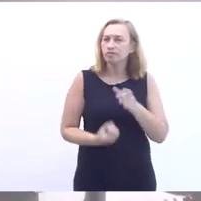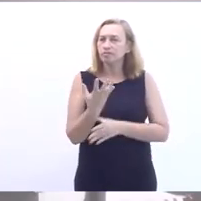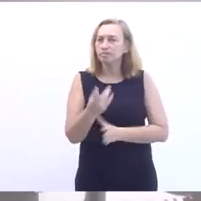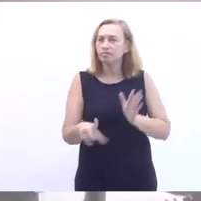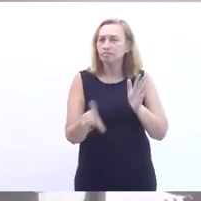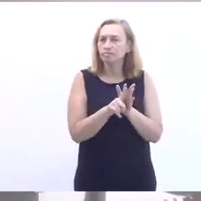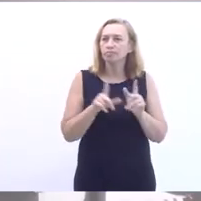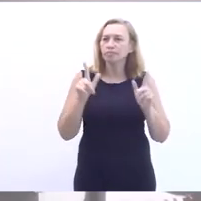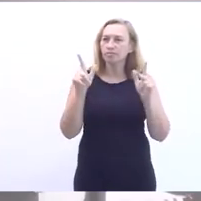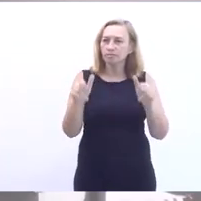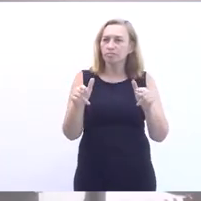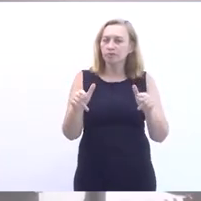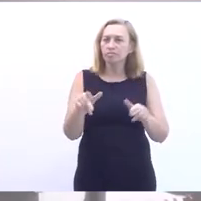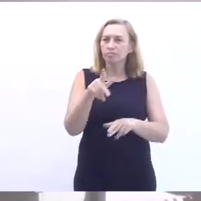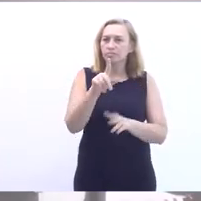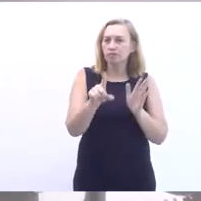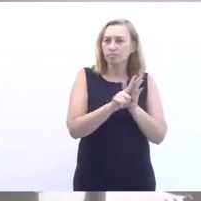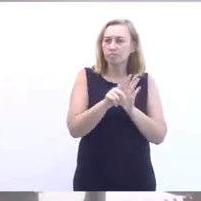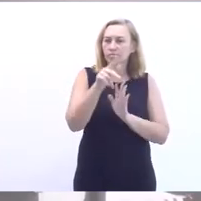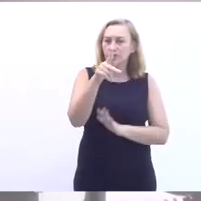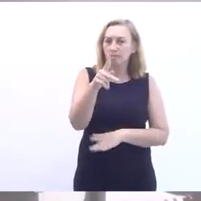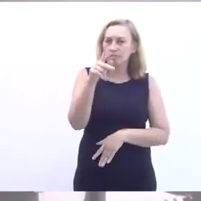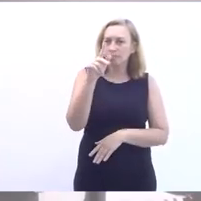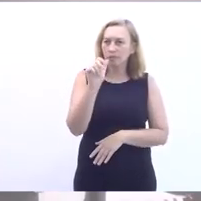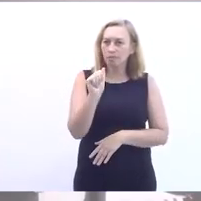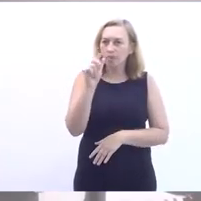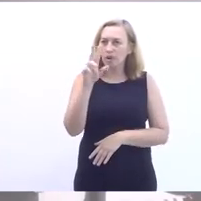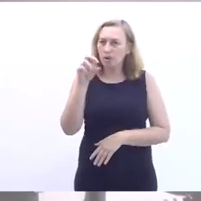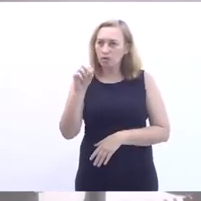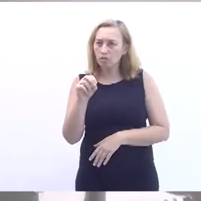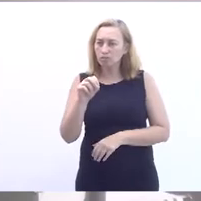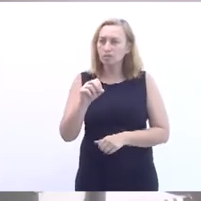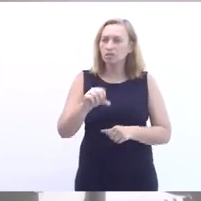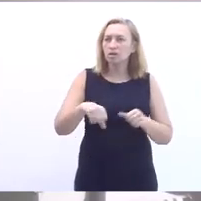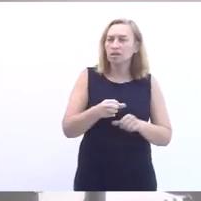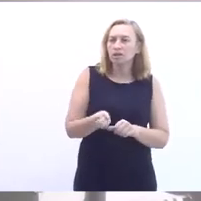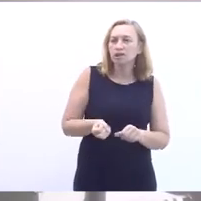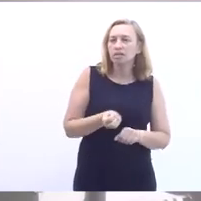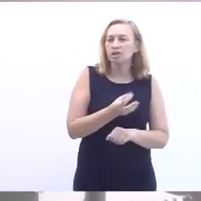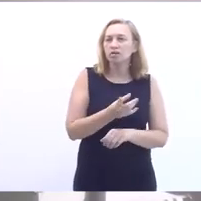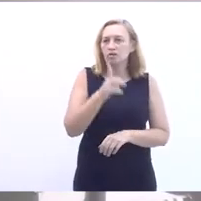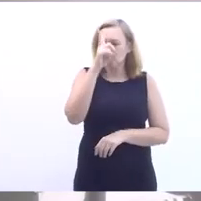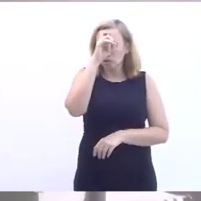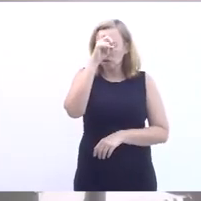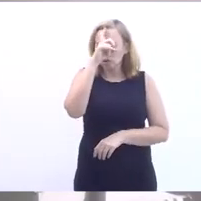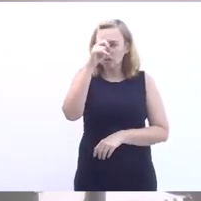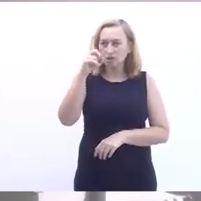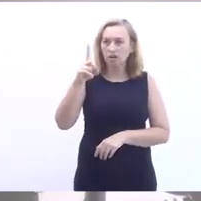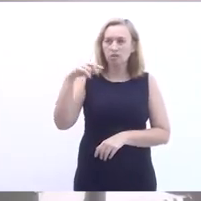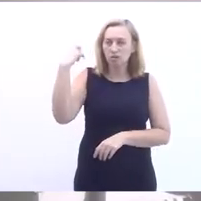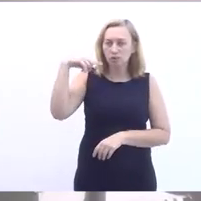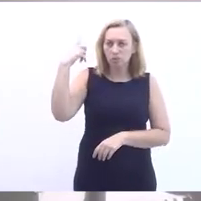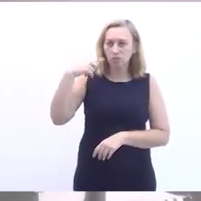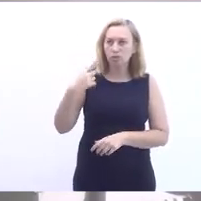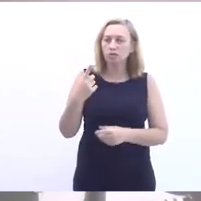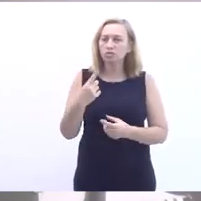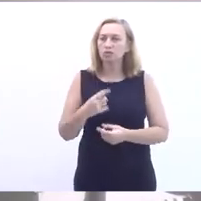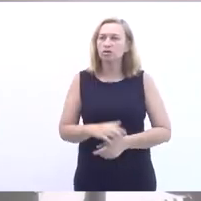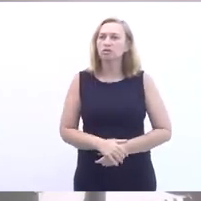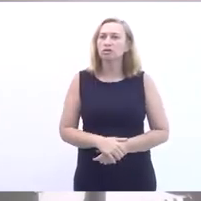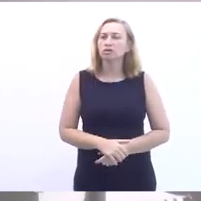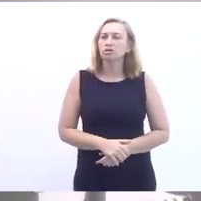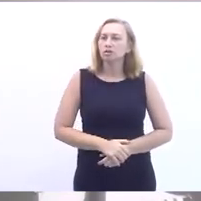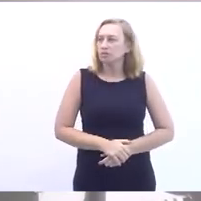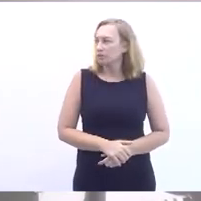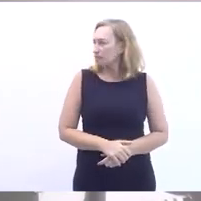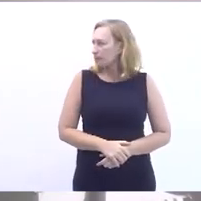na minha mãe época da Lei Paulo Delgado né dentro da reforma psiquiátrica né vídeo origem lá